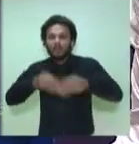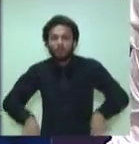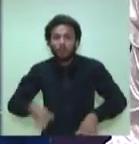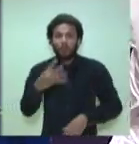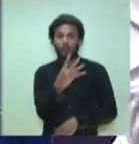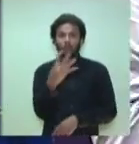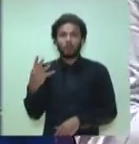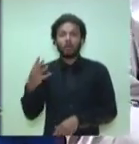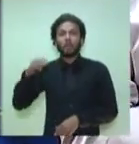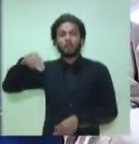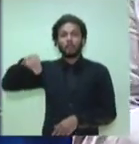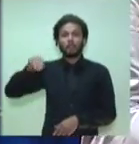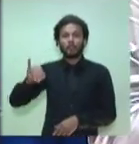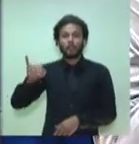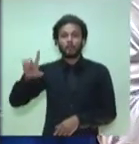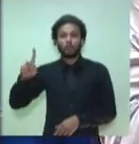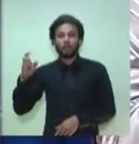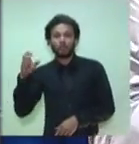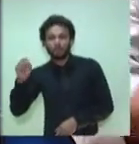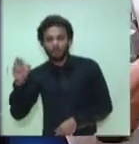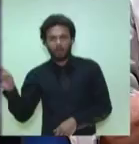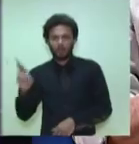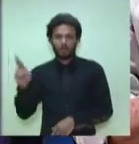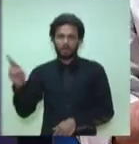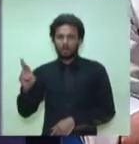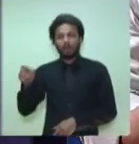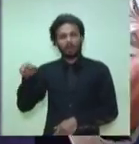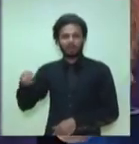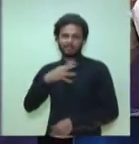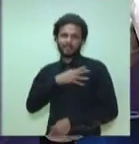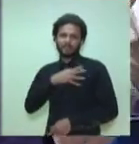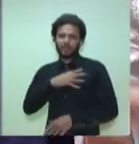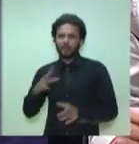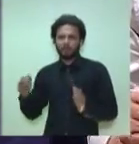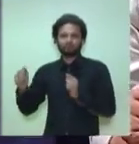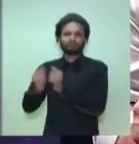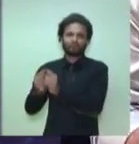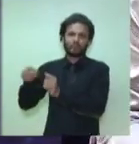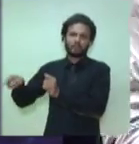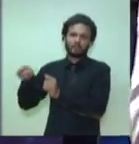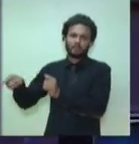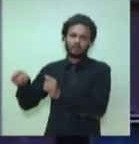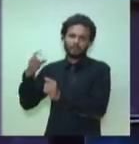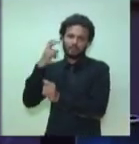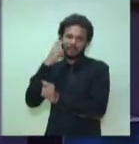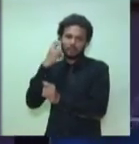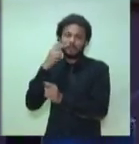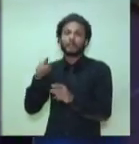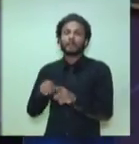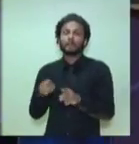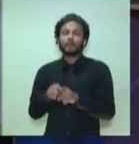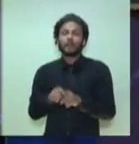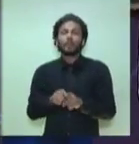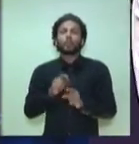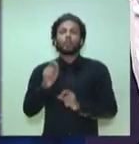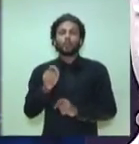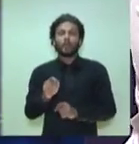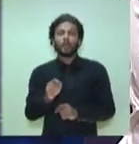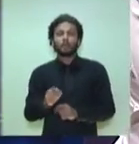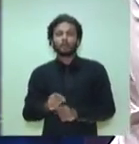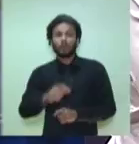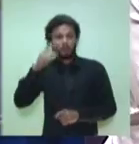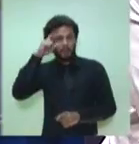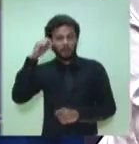Serafim apoia Marcelo. E no governo do prefeito amazonino, a senhora Daniele Leite,